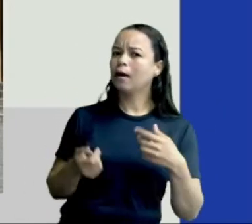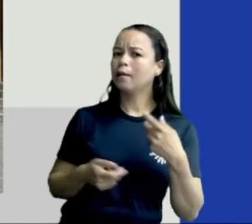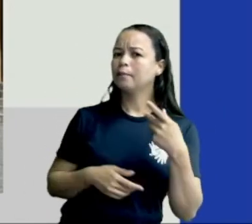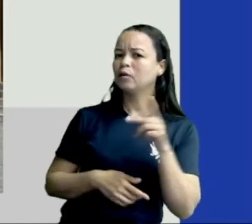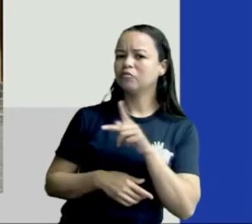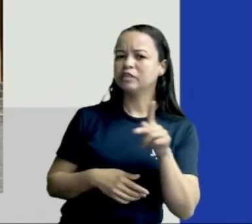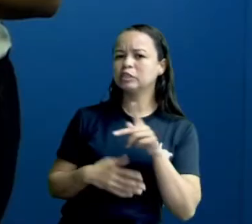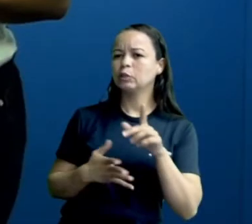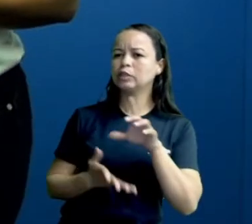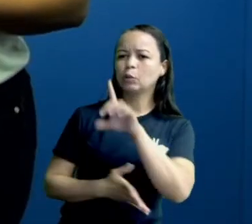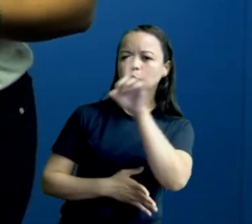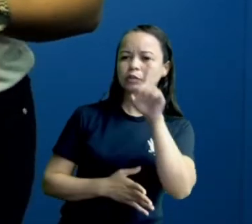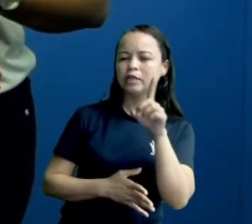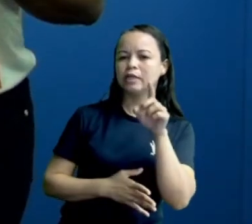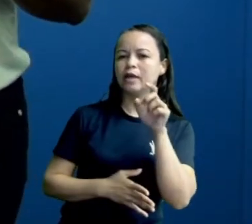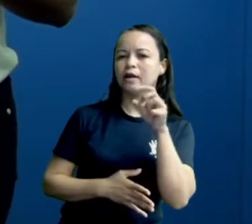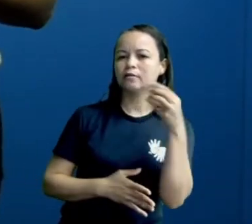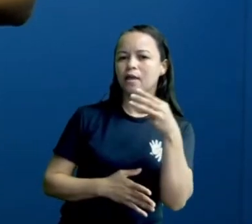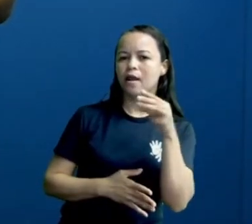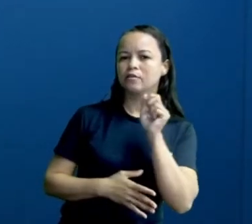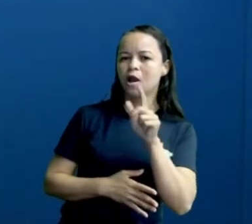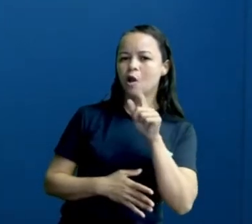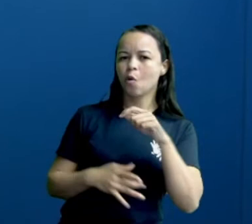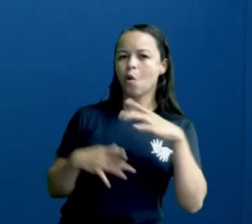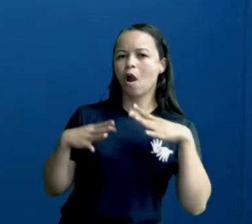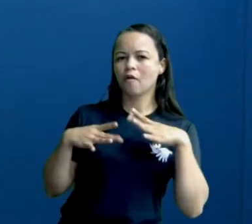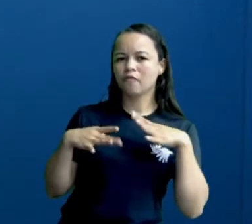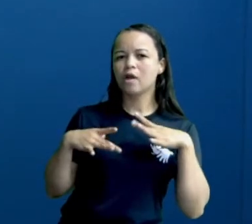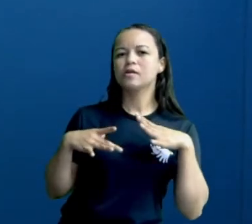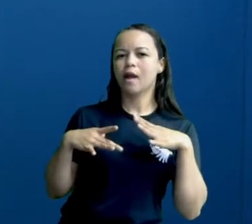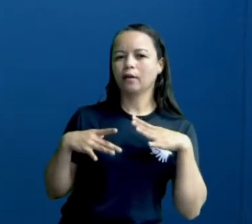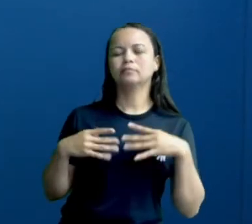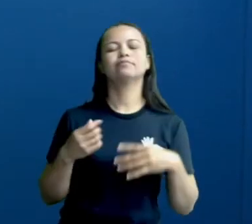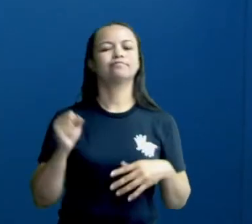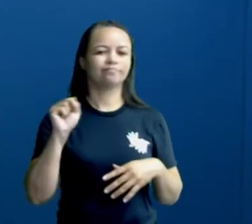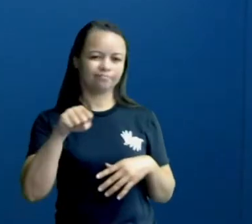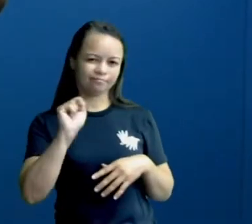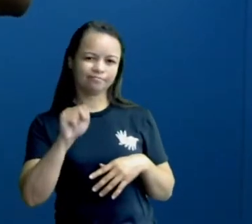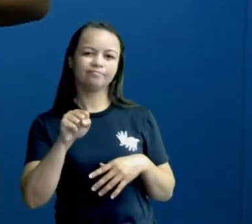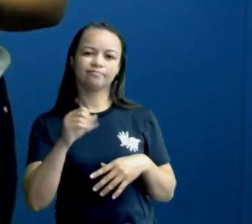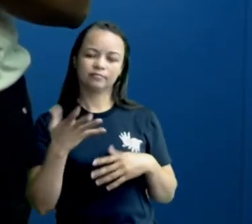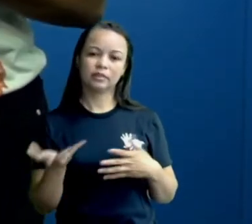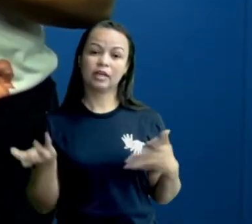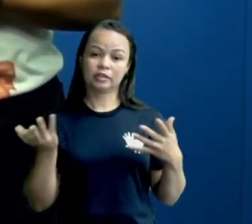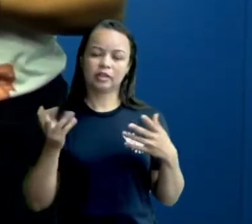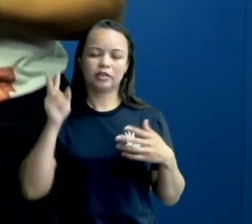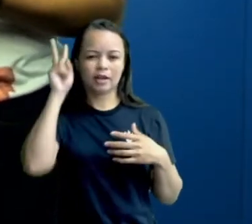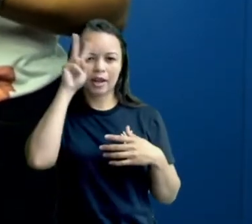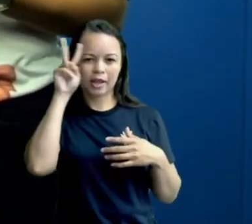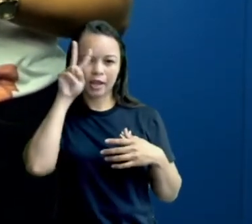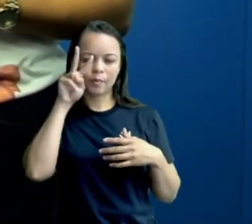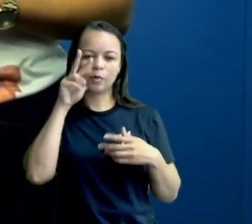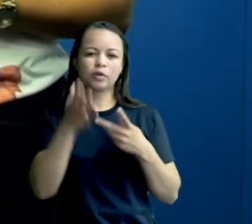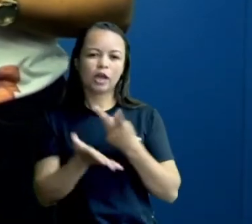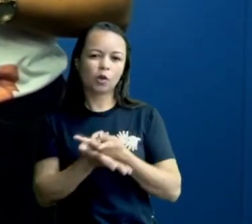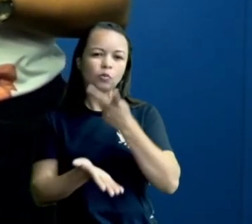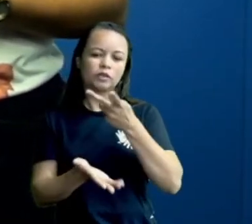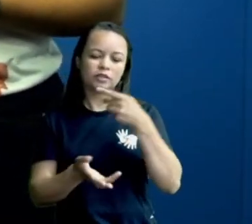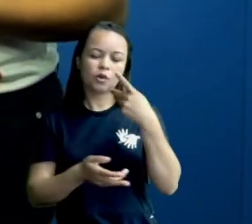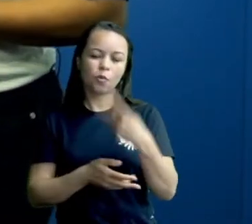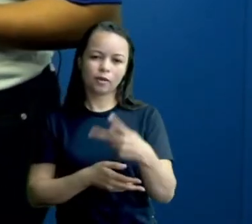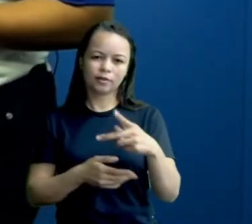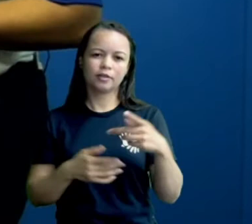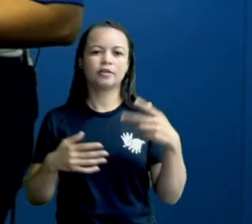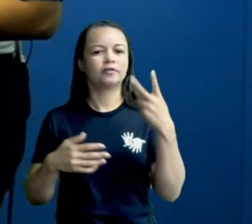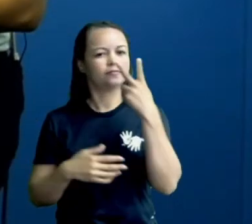mesmo. Todo dia 3 de agosto a gente relembra essa história que aconteceu aqui na nossa terra, em Vitória,